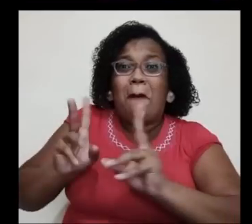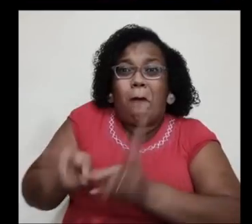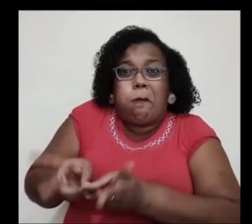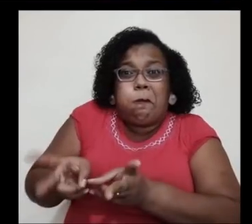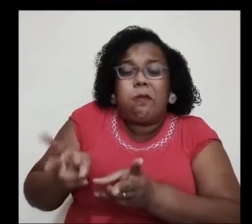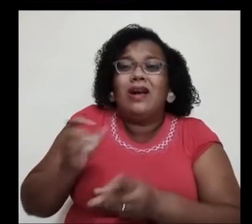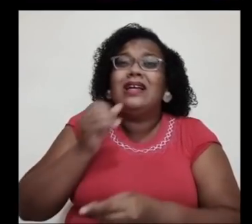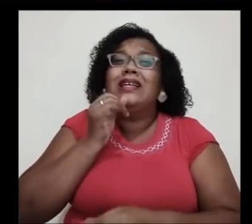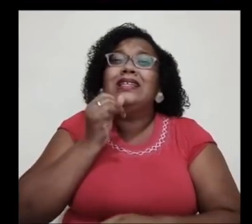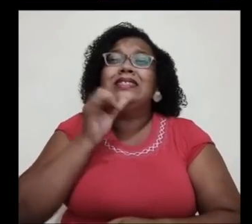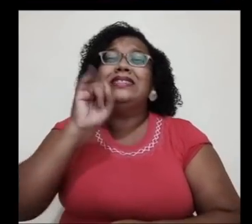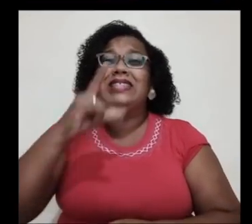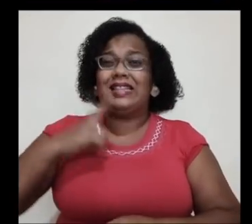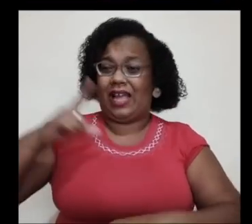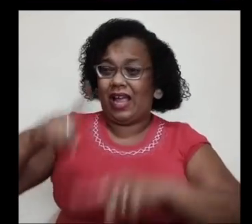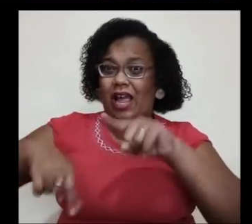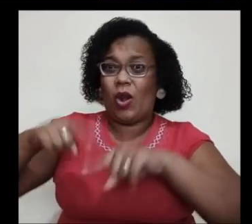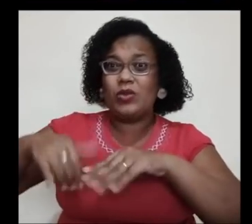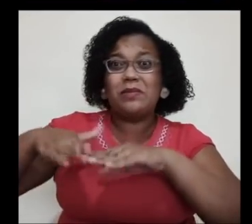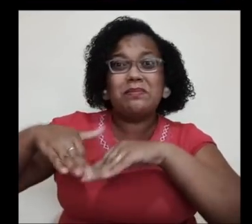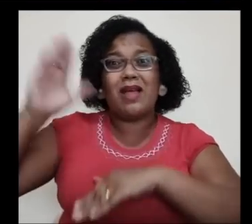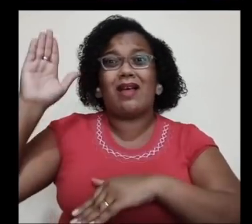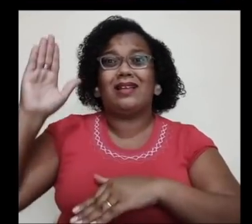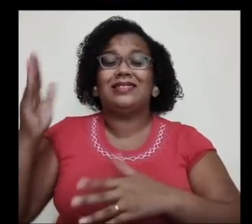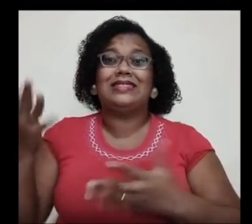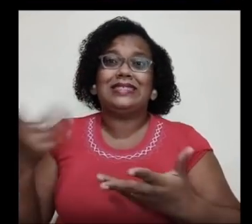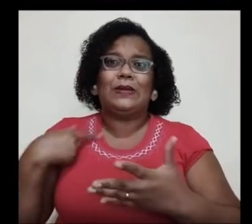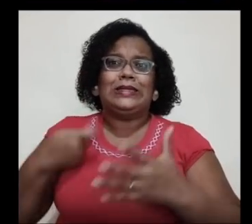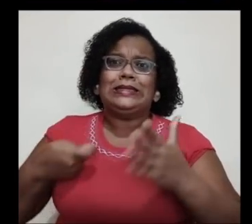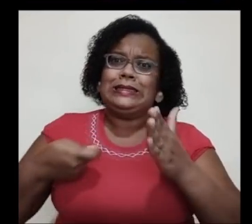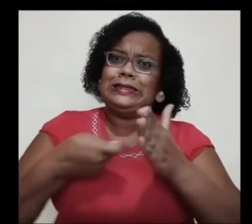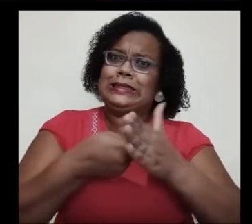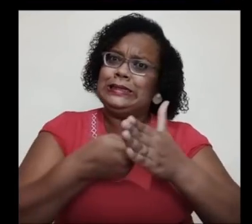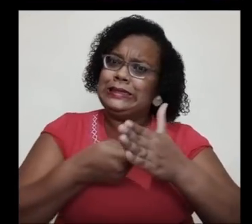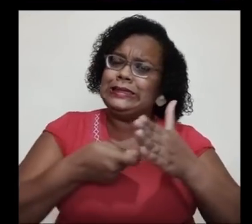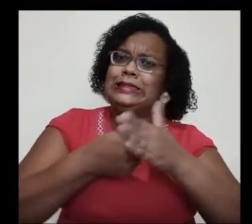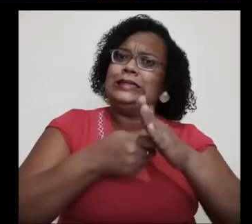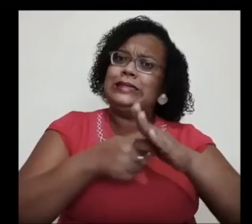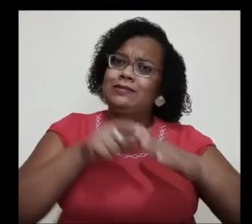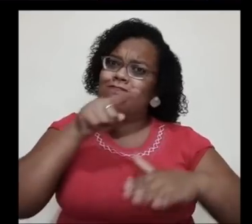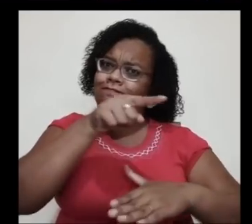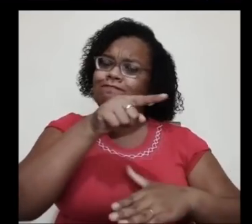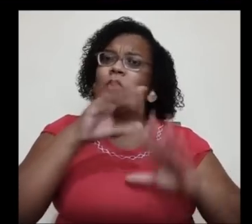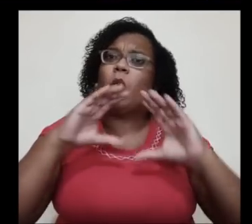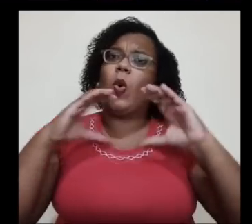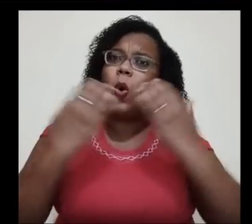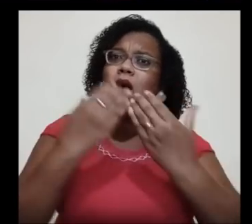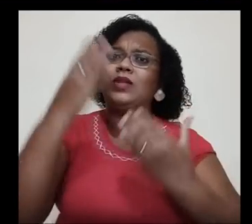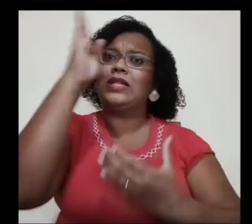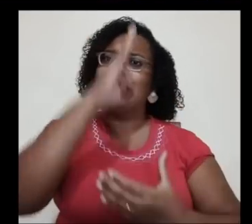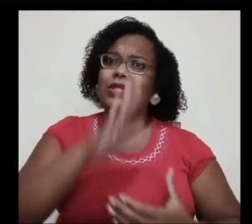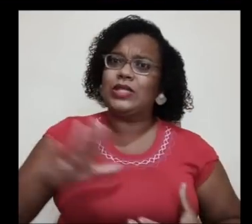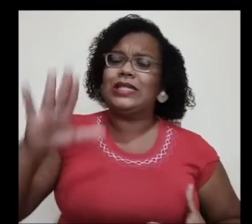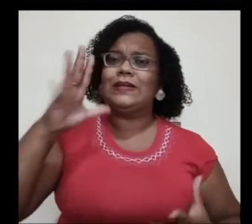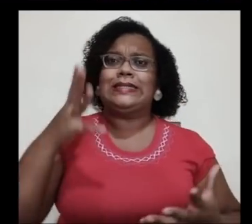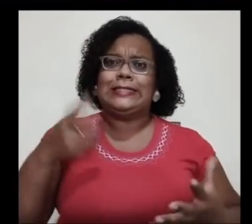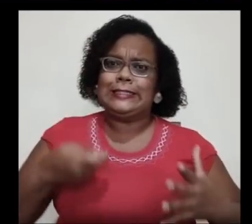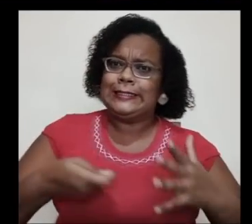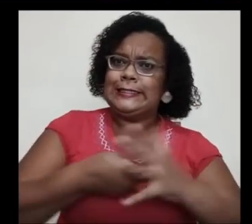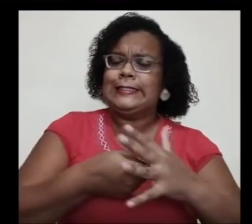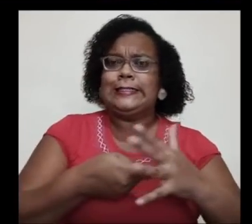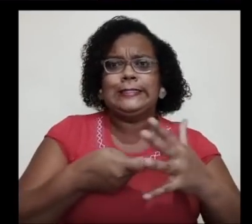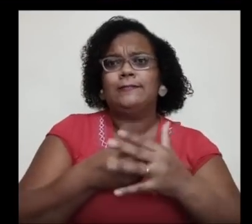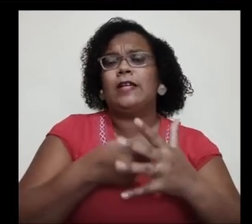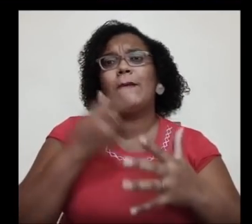eu vou mencionar depois as nossas demandas, para que a gente recupere o valor do CNPq a níveis mais ou menos de 2017, porque